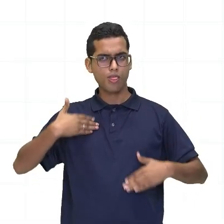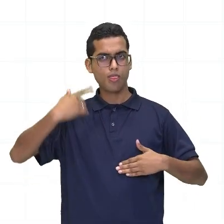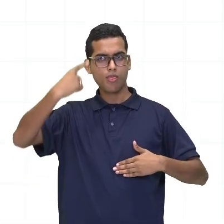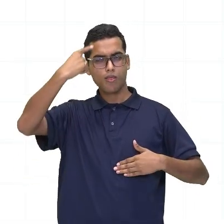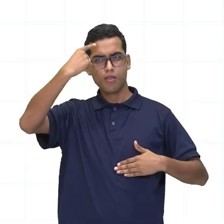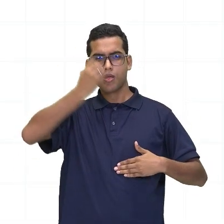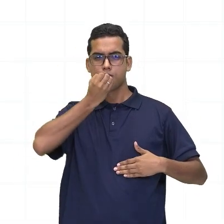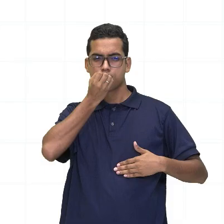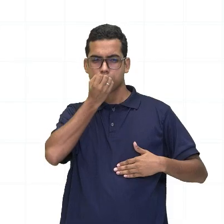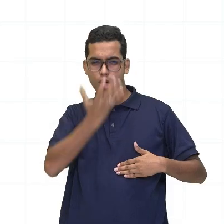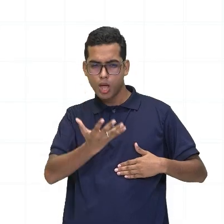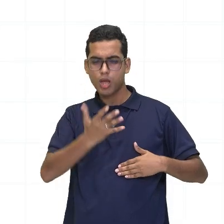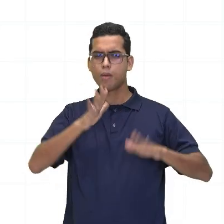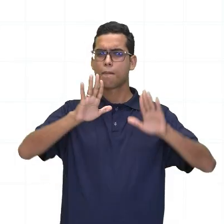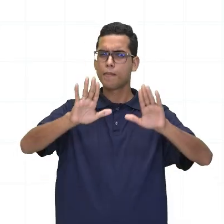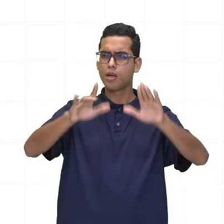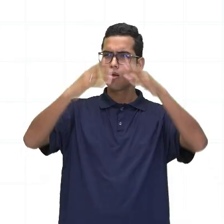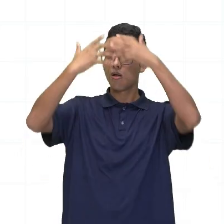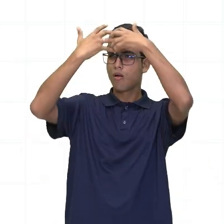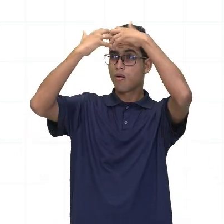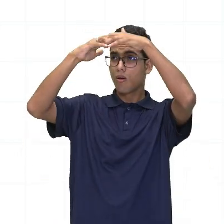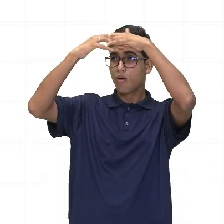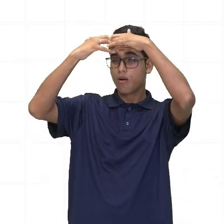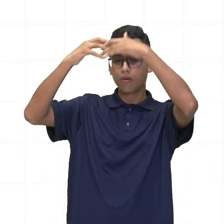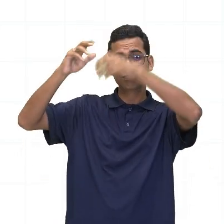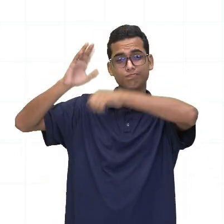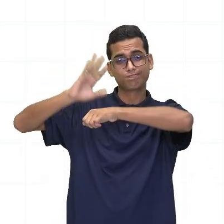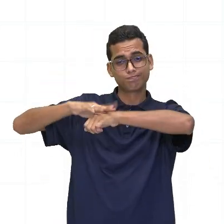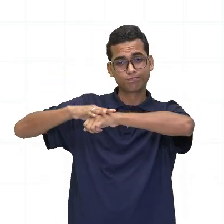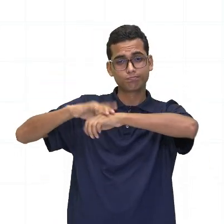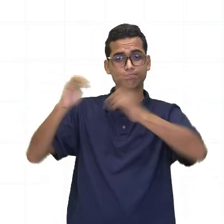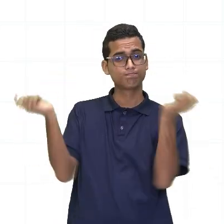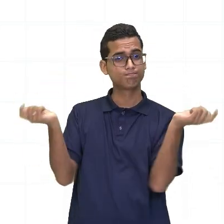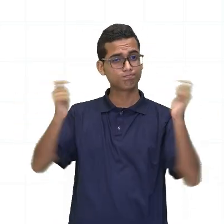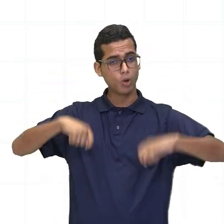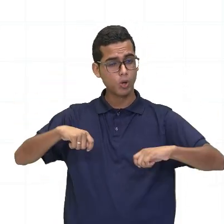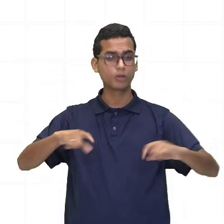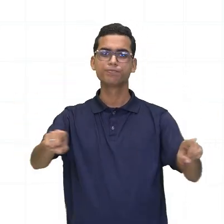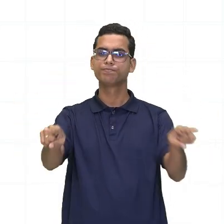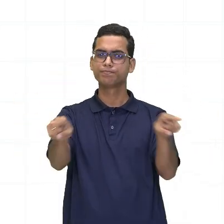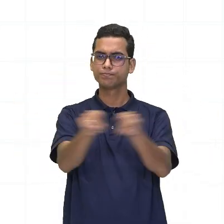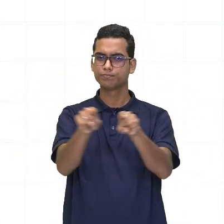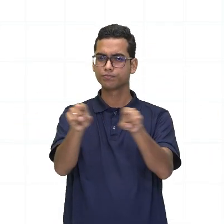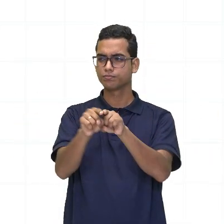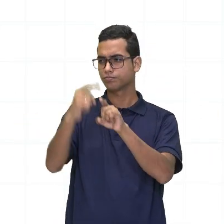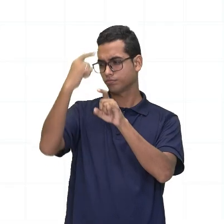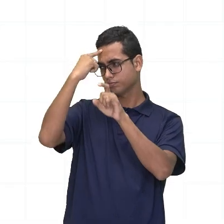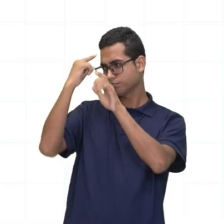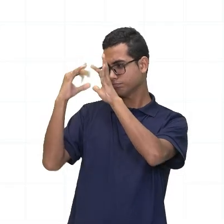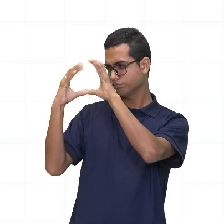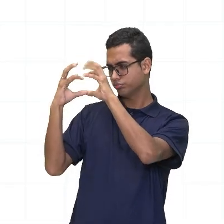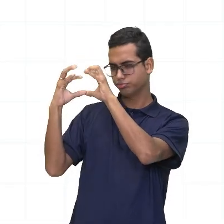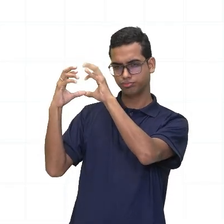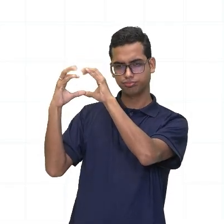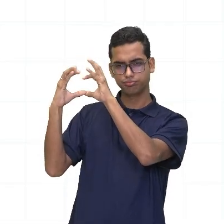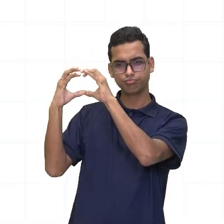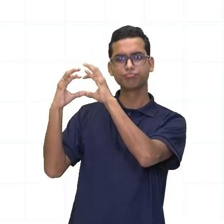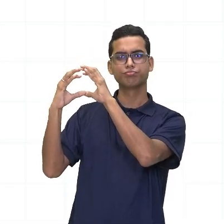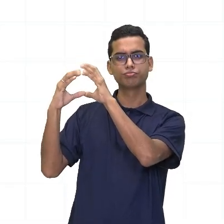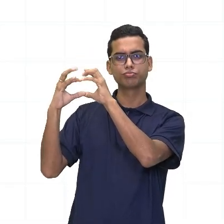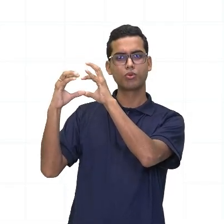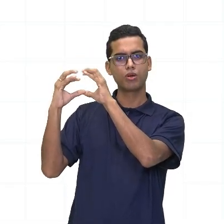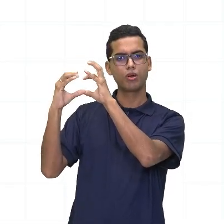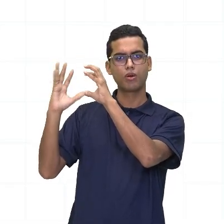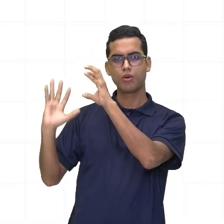pode estar adoecida, né? E lembre-se aí que o nosso cérebro, ele é um órgão e é nele